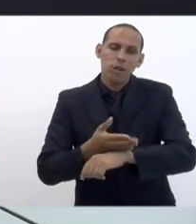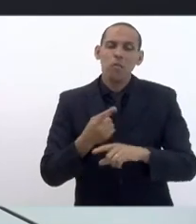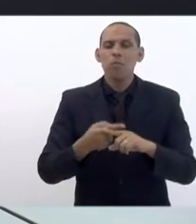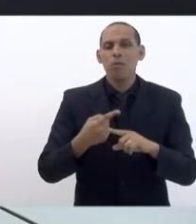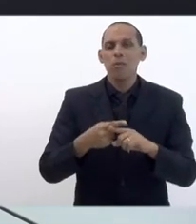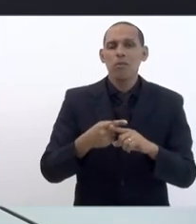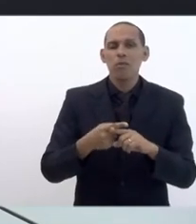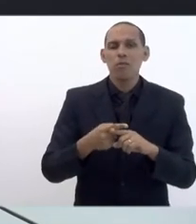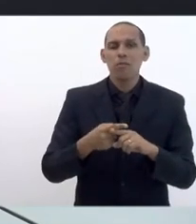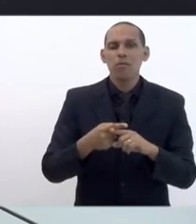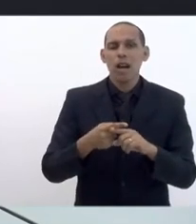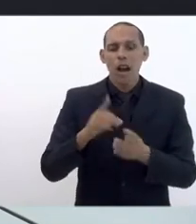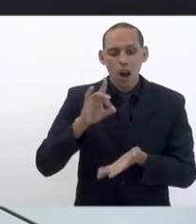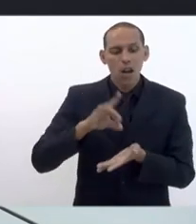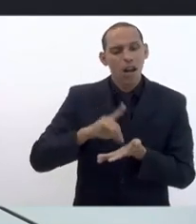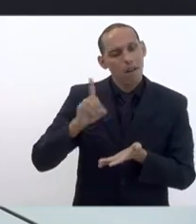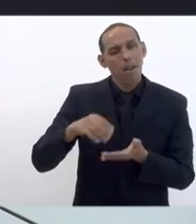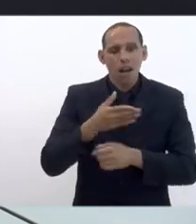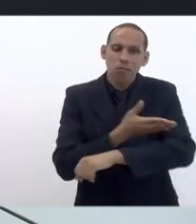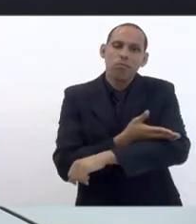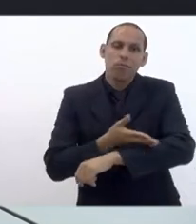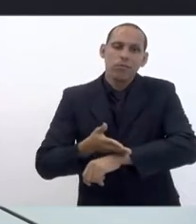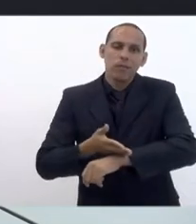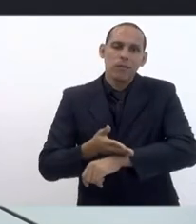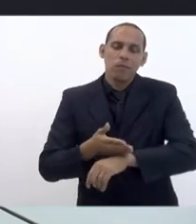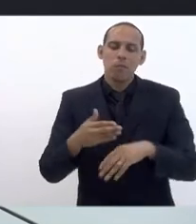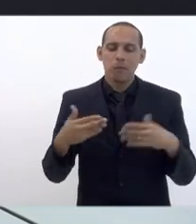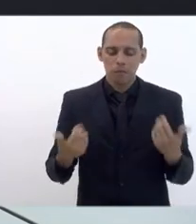original ordinária. Bom, eu vou...